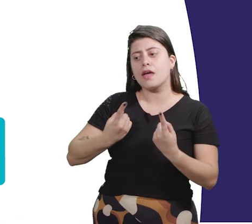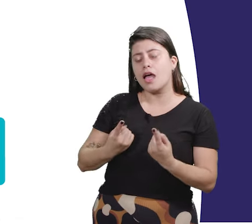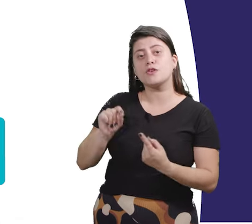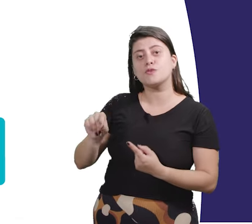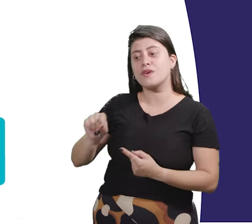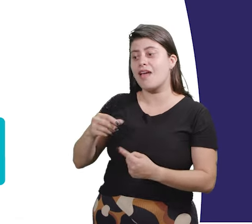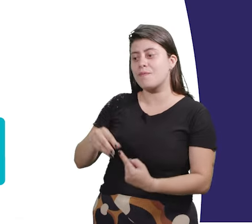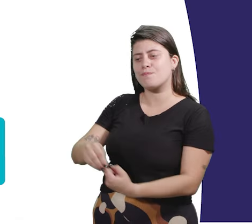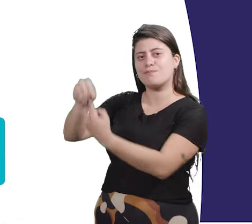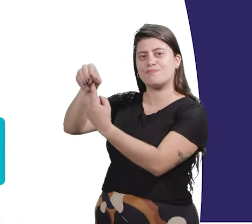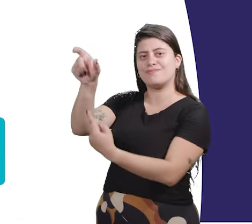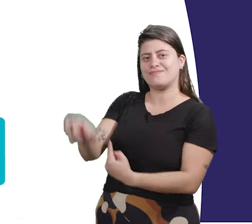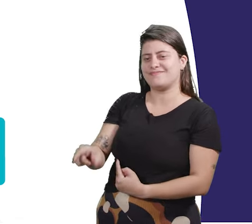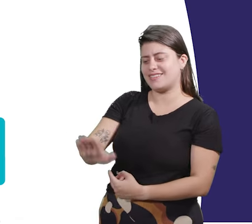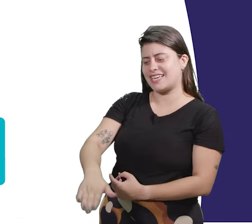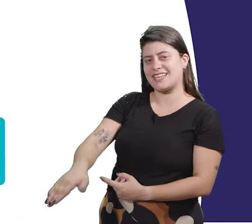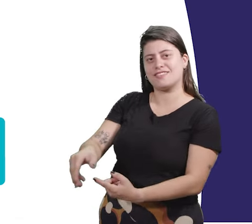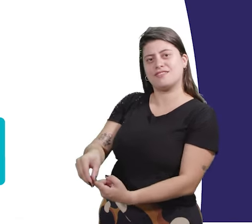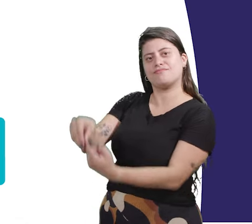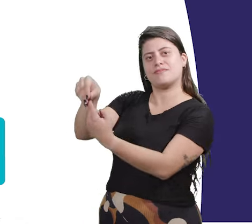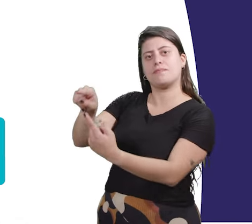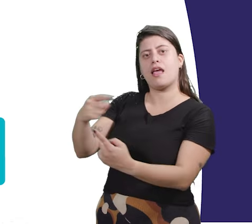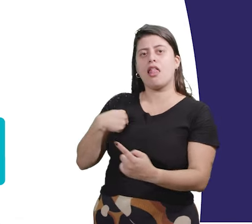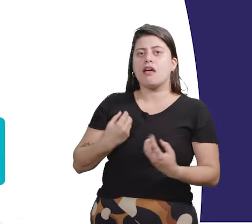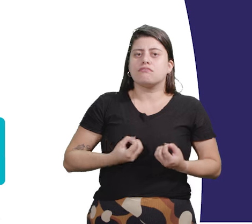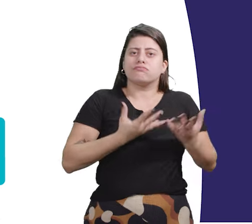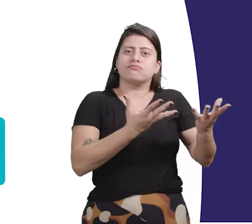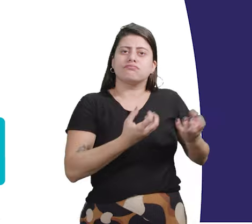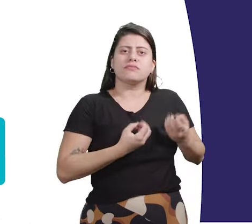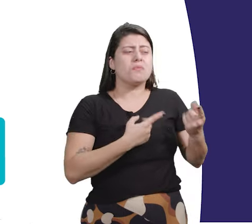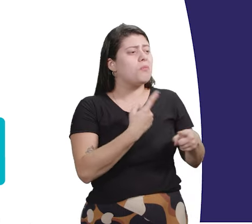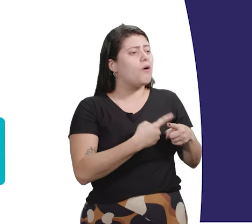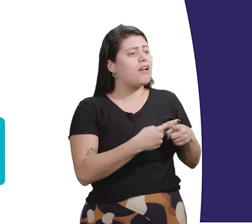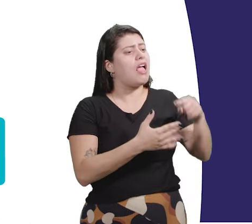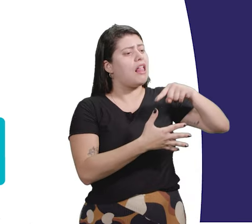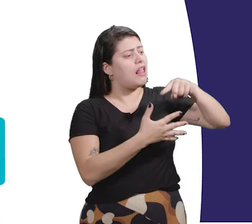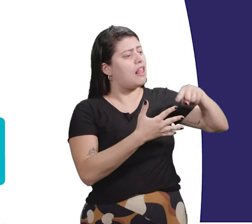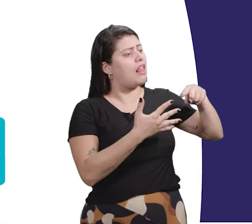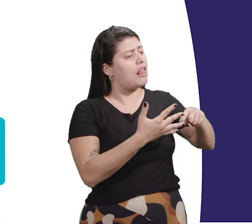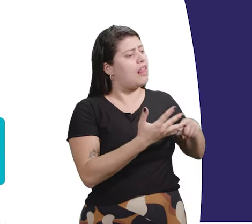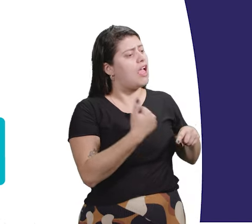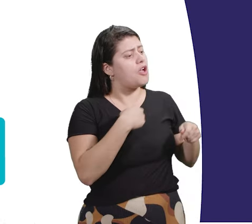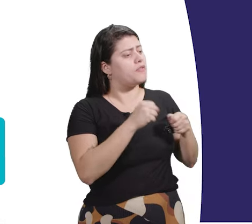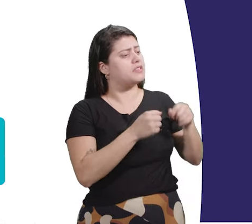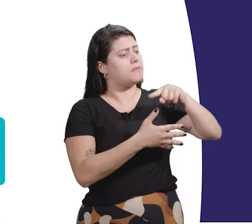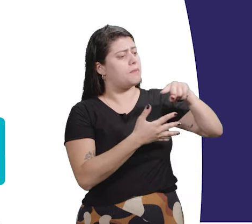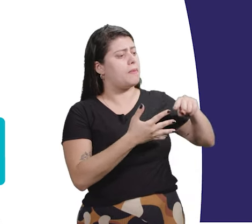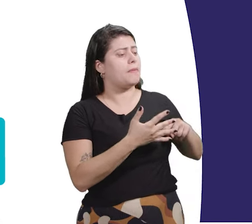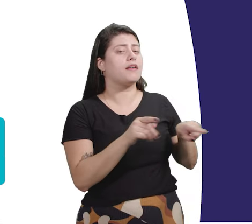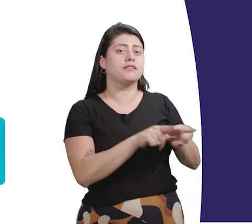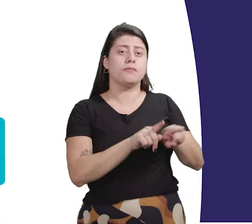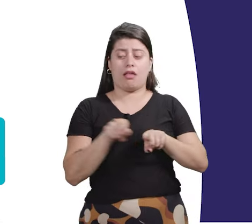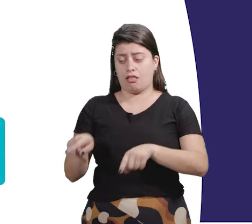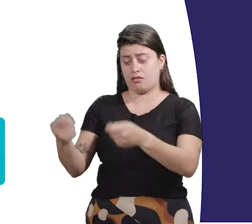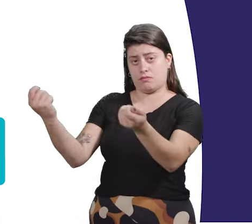criança, dar espaço e possibilidade para que ela manifeste, né, o porquê daquilo, o porquê que fez aquilo, e ao mesmo tempo dê ela a possibilidade